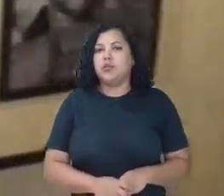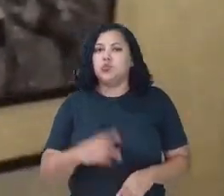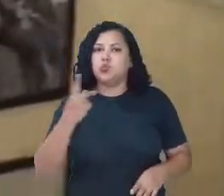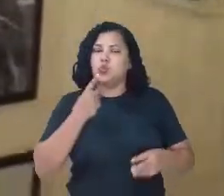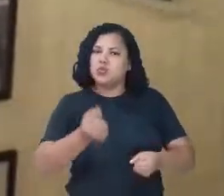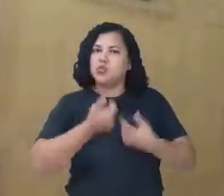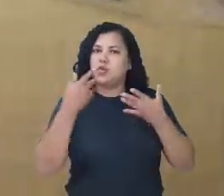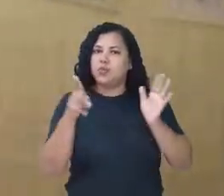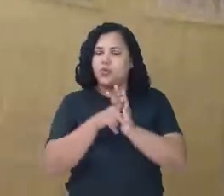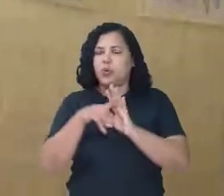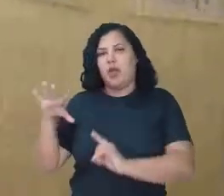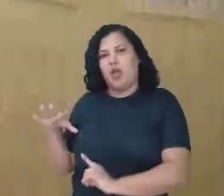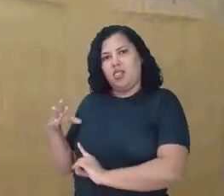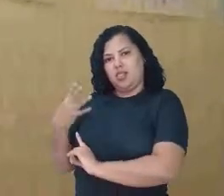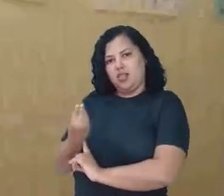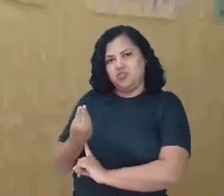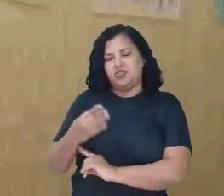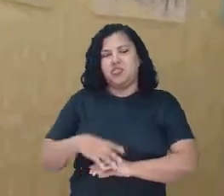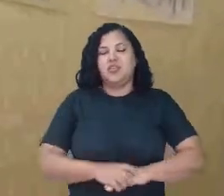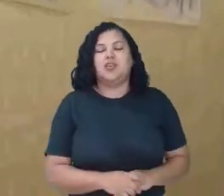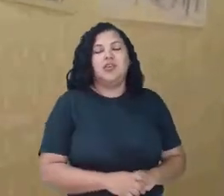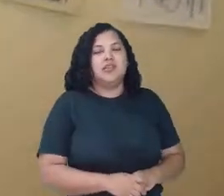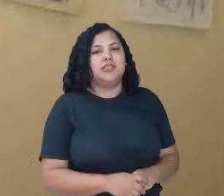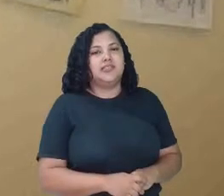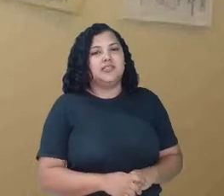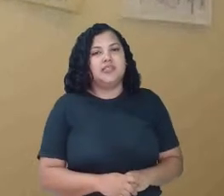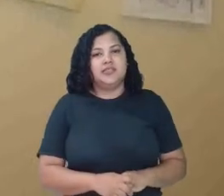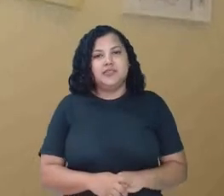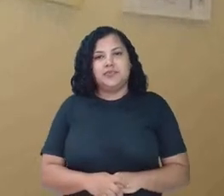expressões artísticas que, de certa forma,